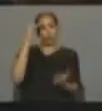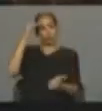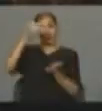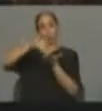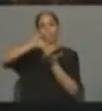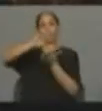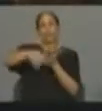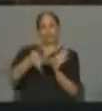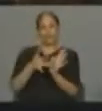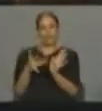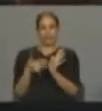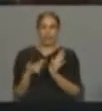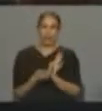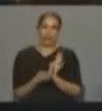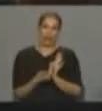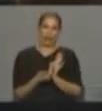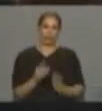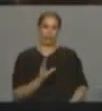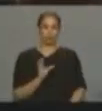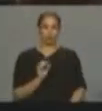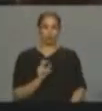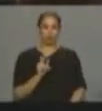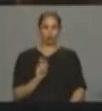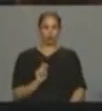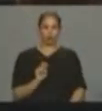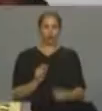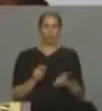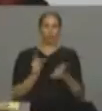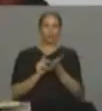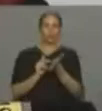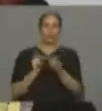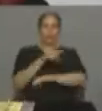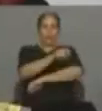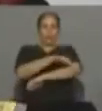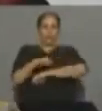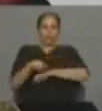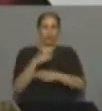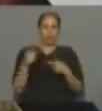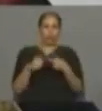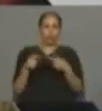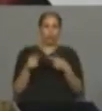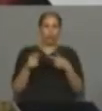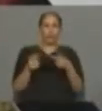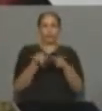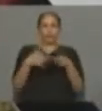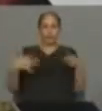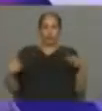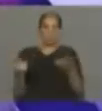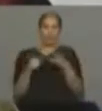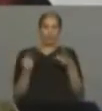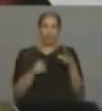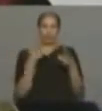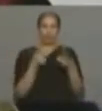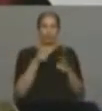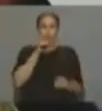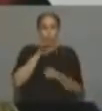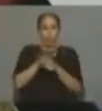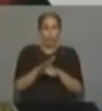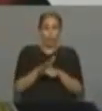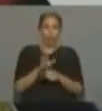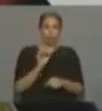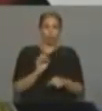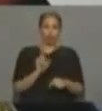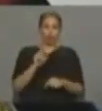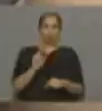livro jorge com cavalo arquitetura gilberta rocha demografia e isabel neto e hoje a marinha jorge calil neto pintor